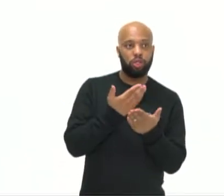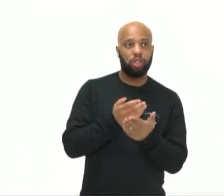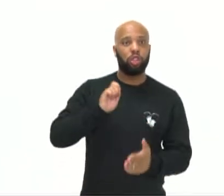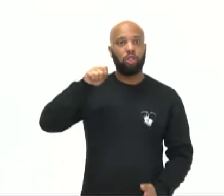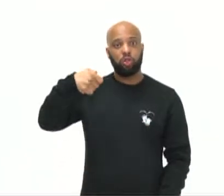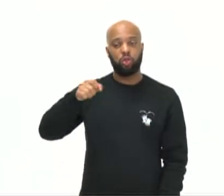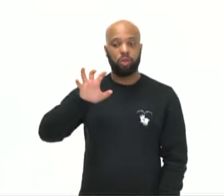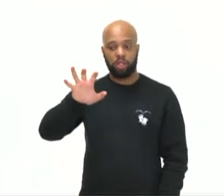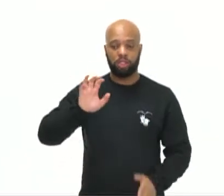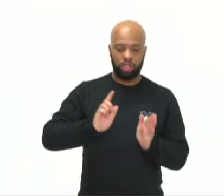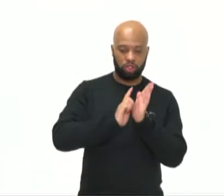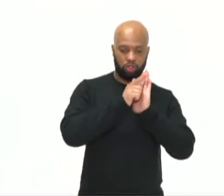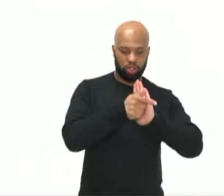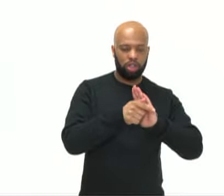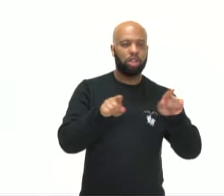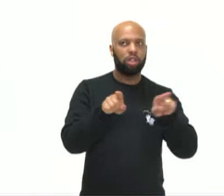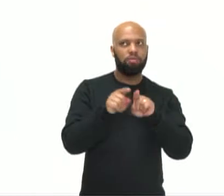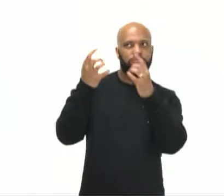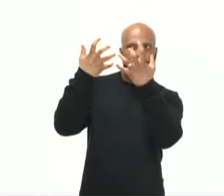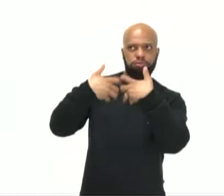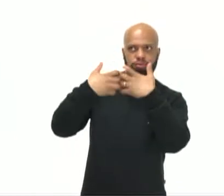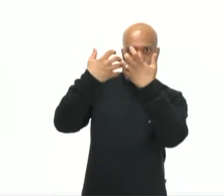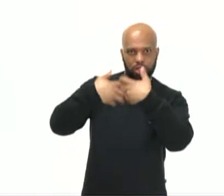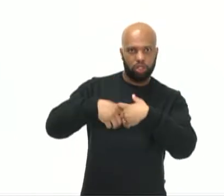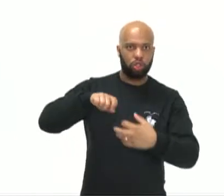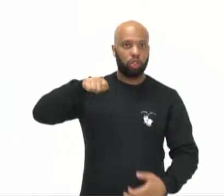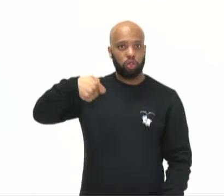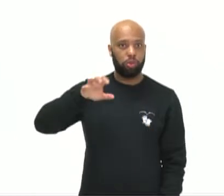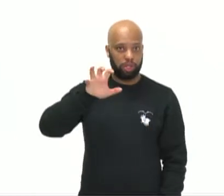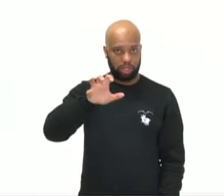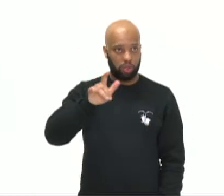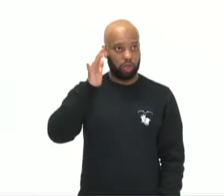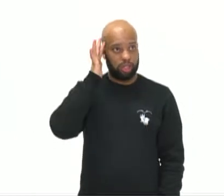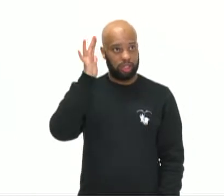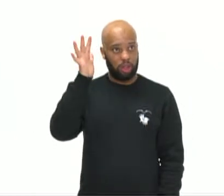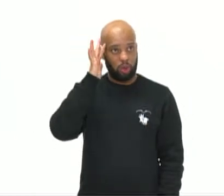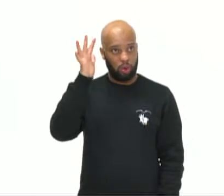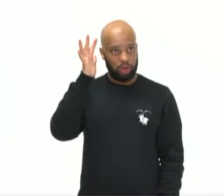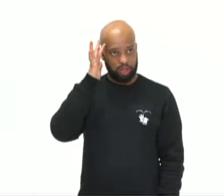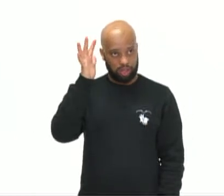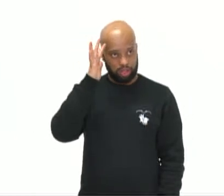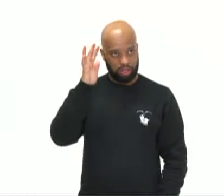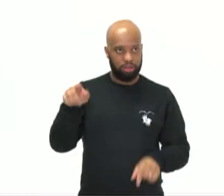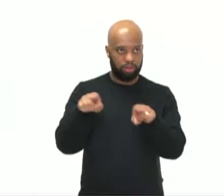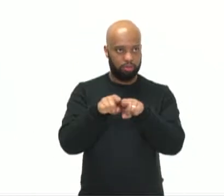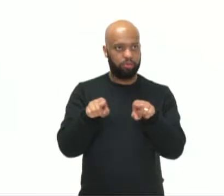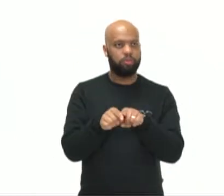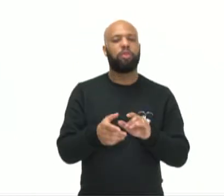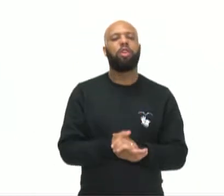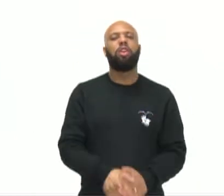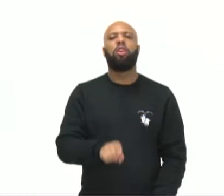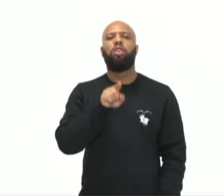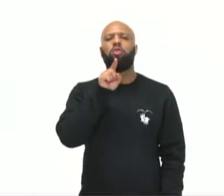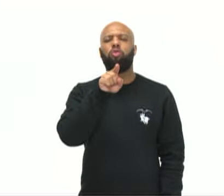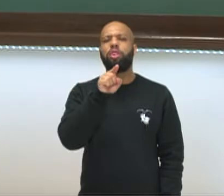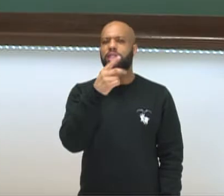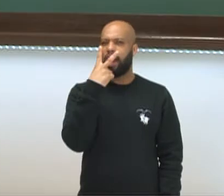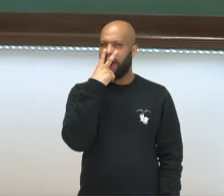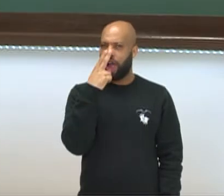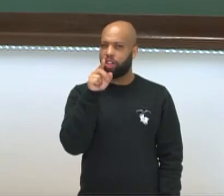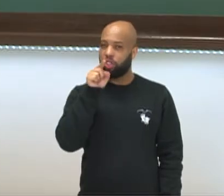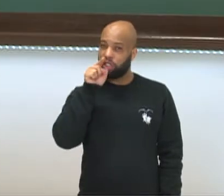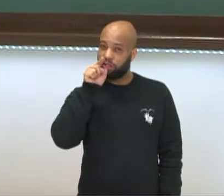infográfico, refletir sobre as inteligências múltiplas teorizadas por Gardner. Você se considera uma pessoa